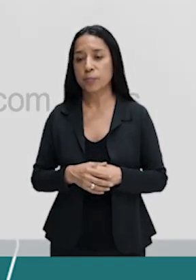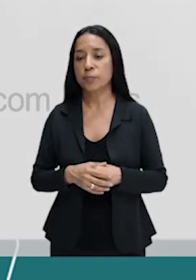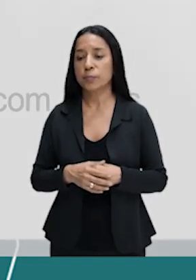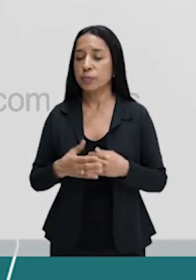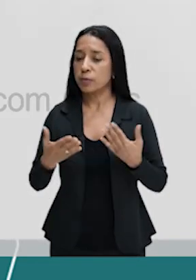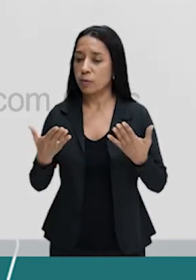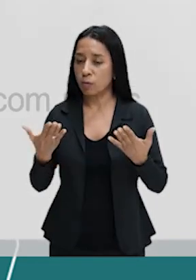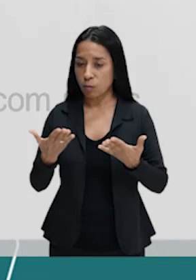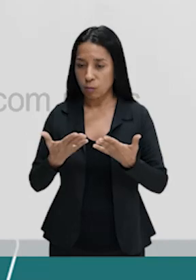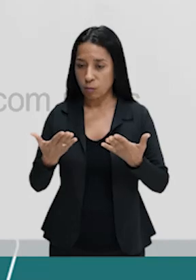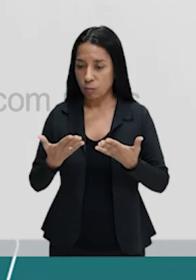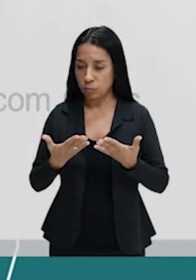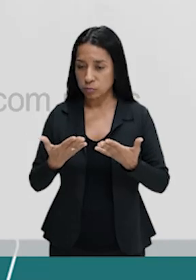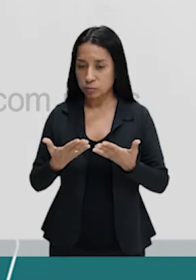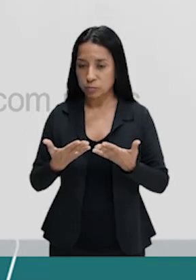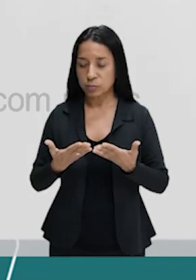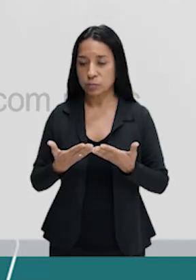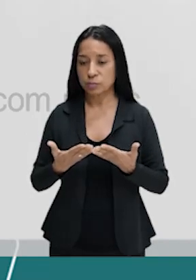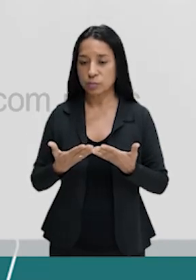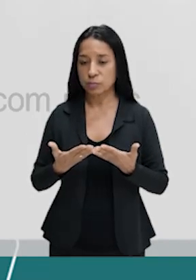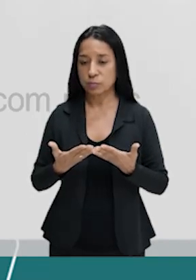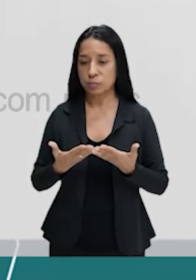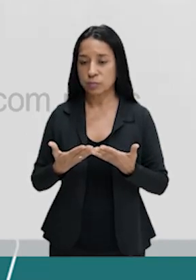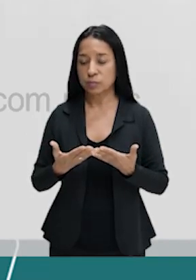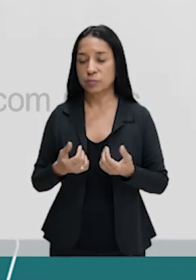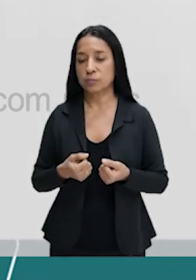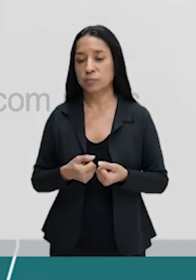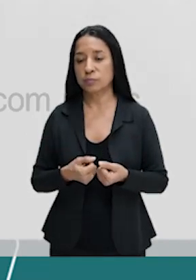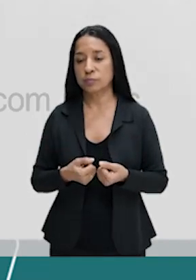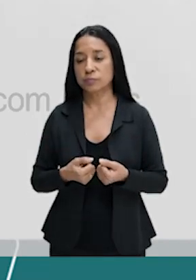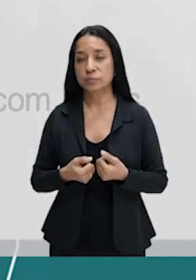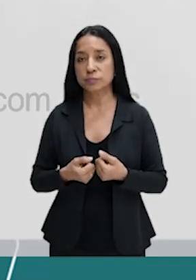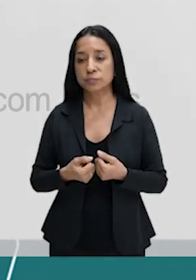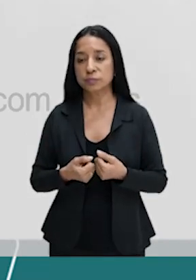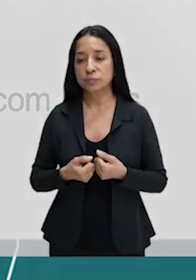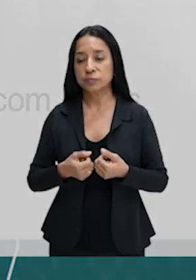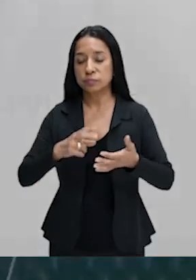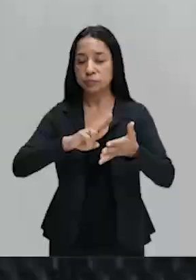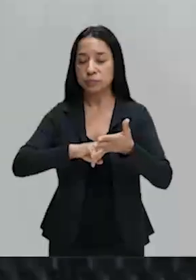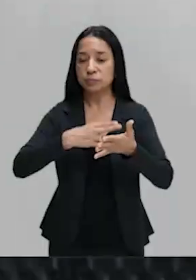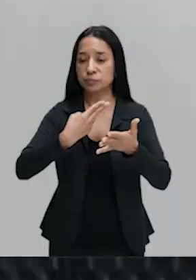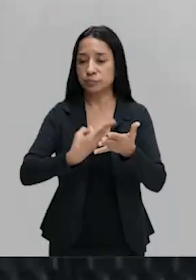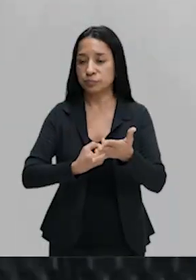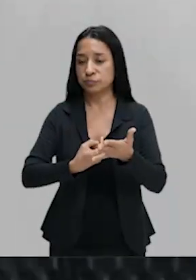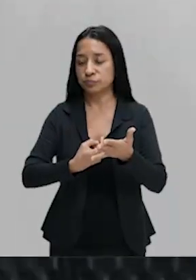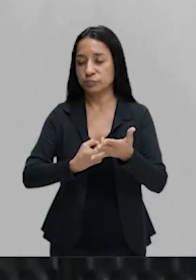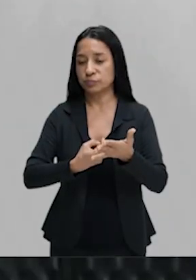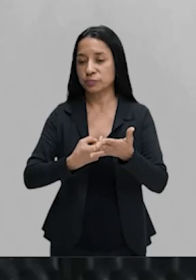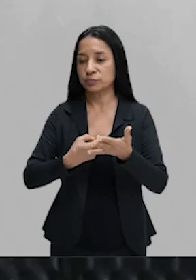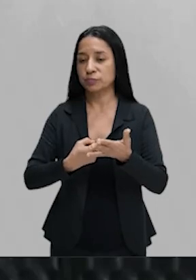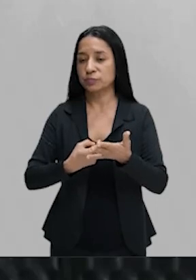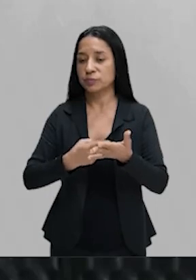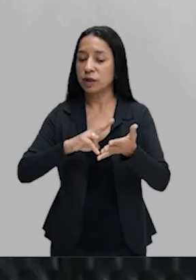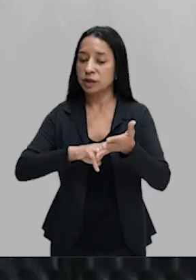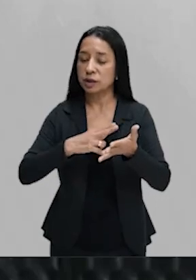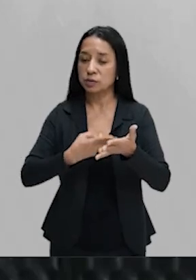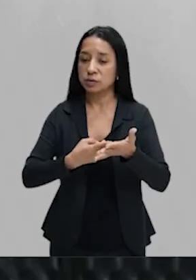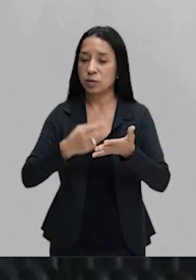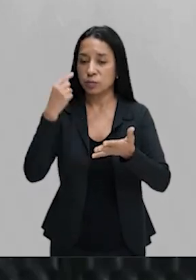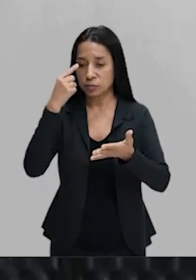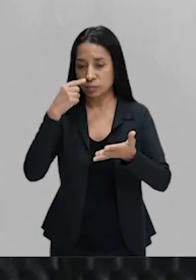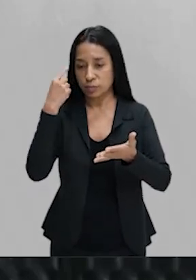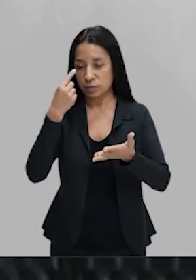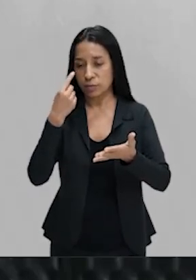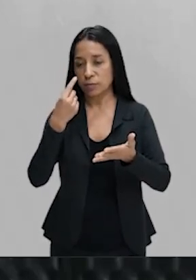trabajo. Hoy como com mis compañeros de trabajo. Aí eu vou abrir